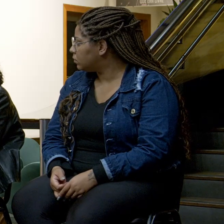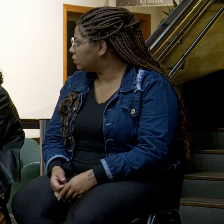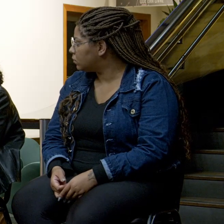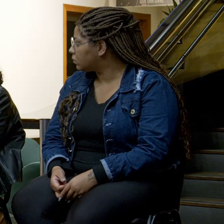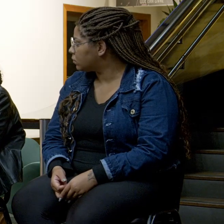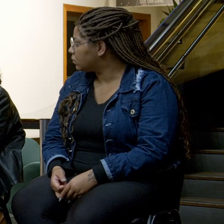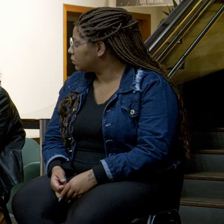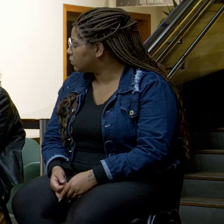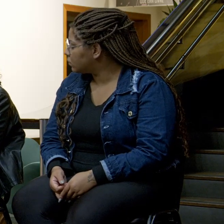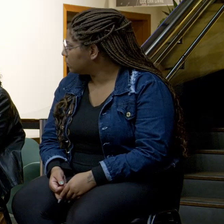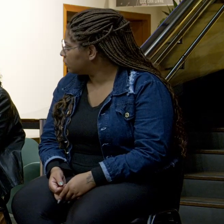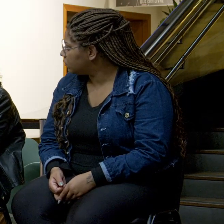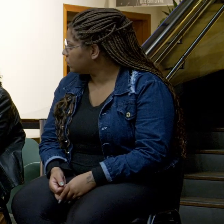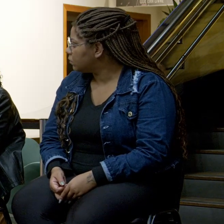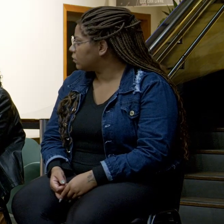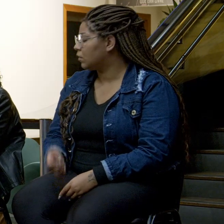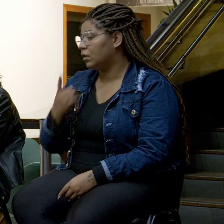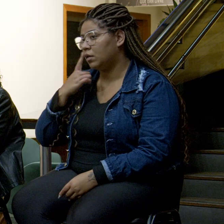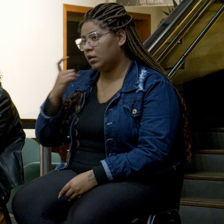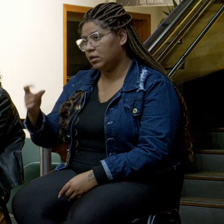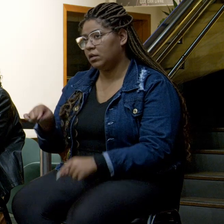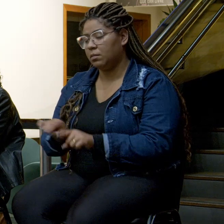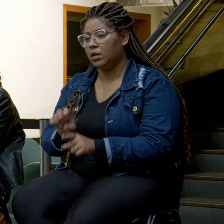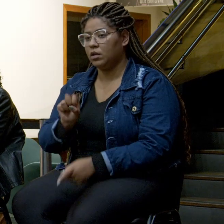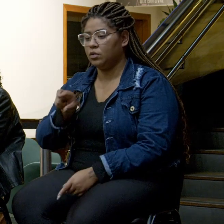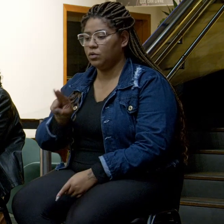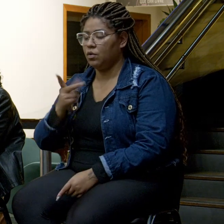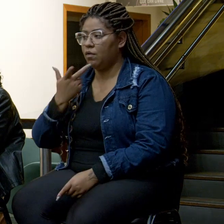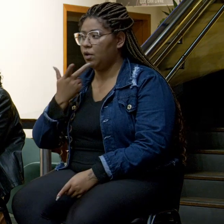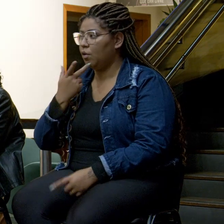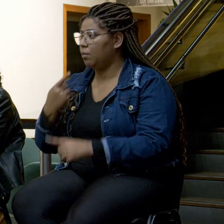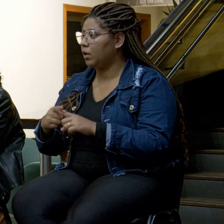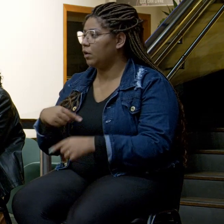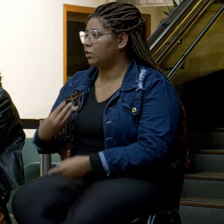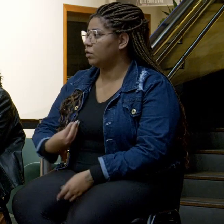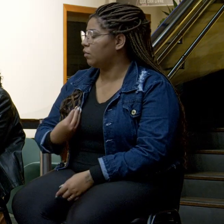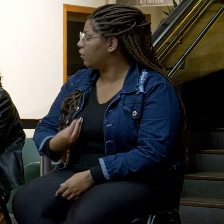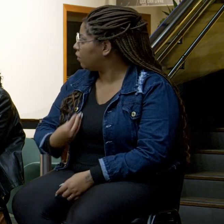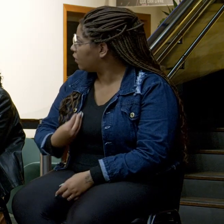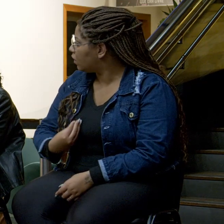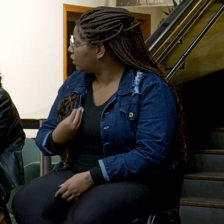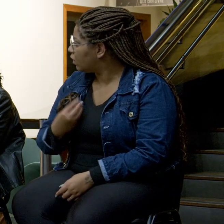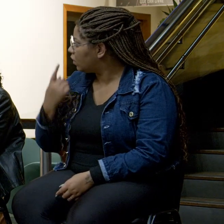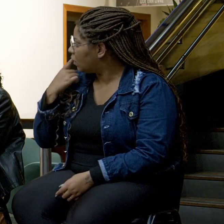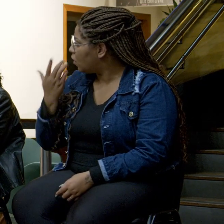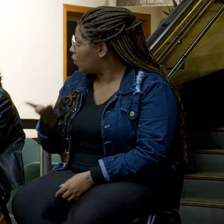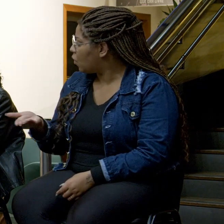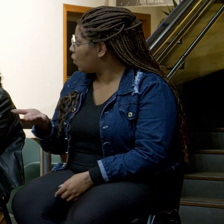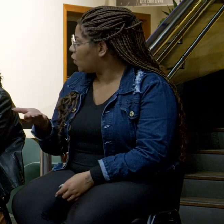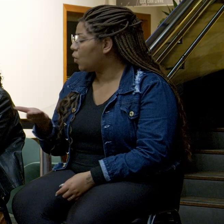Tá. Acho interessante isso que Su falou, porque a gente estava vendo, enfim, eu vi a exposição hoje,